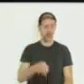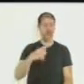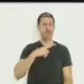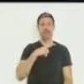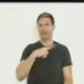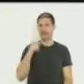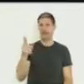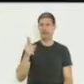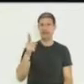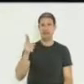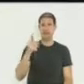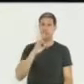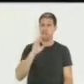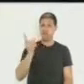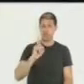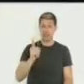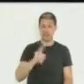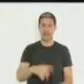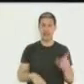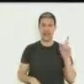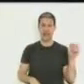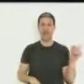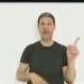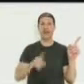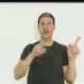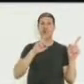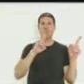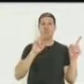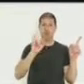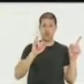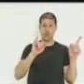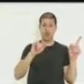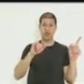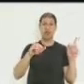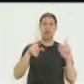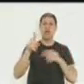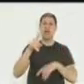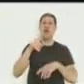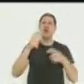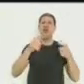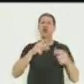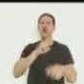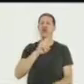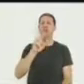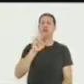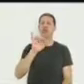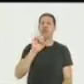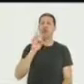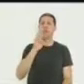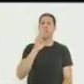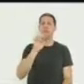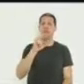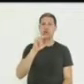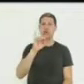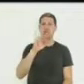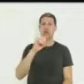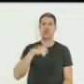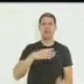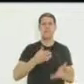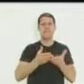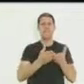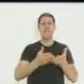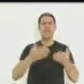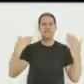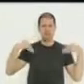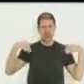Rui, lá do Rio Bonito, né? Ele tem um barco de passeio e, nesse dia, ele foi com aquela... Se eu errar o nome, que vocês me perdoem, o Banana